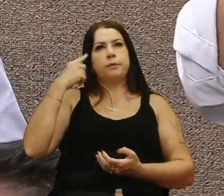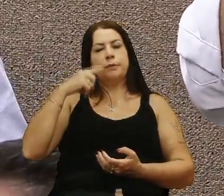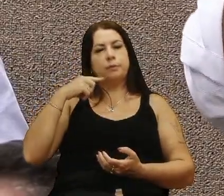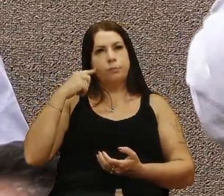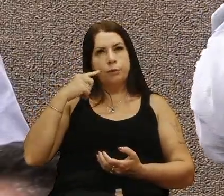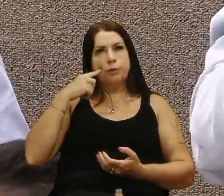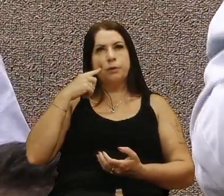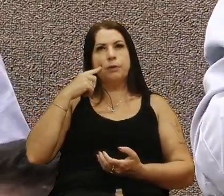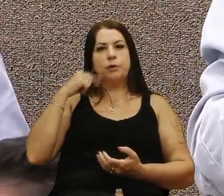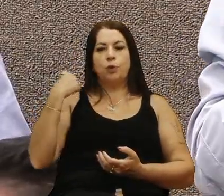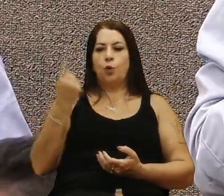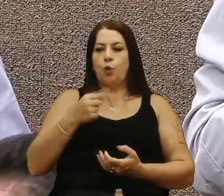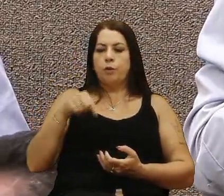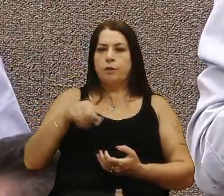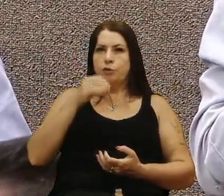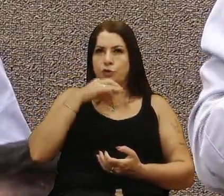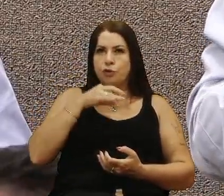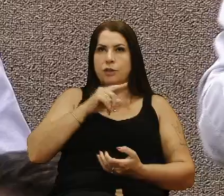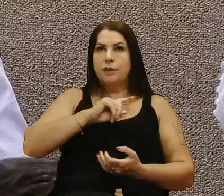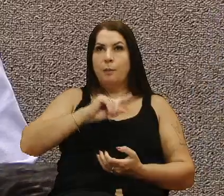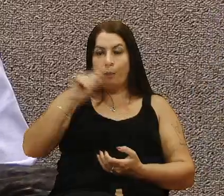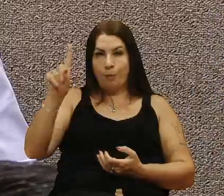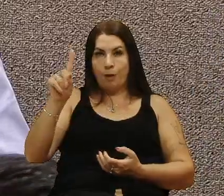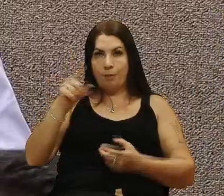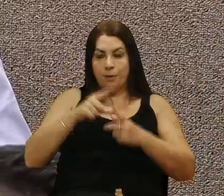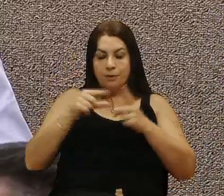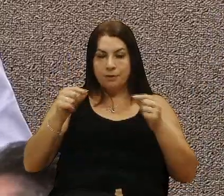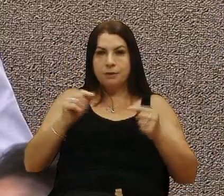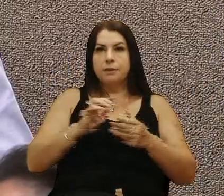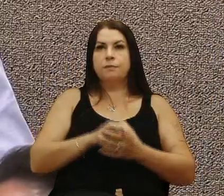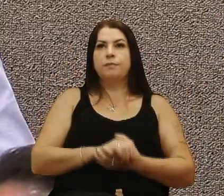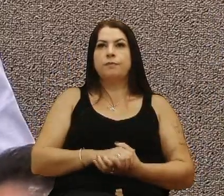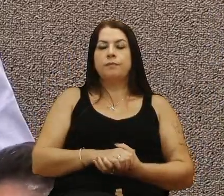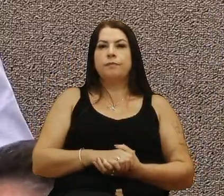deputados, nós aqui de Caxias, estivemos lá sobre